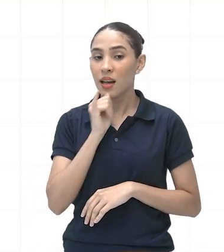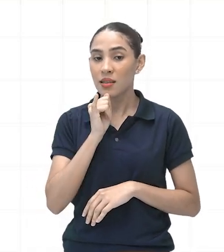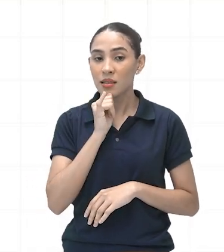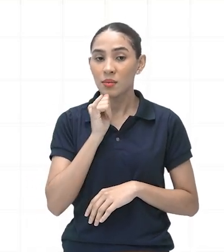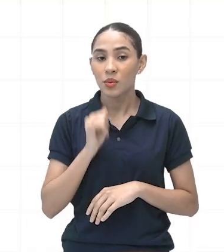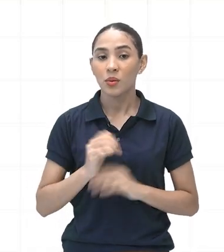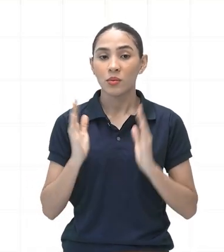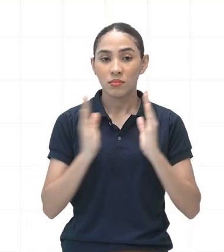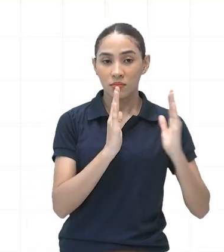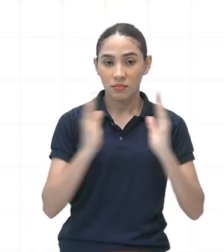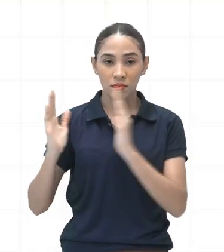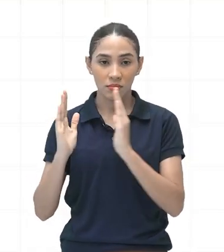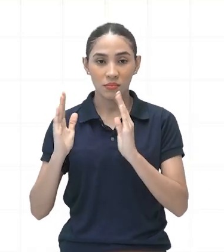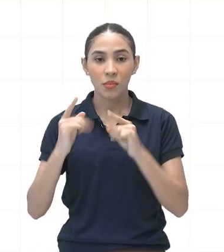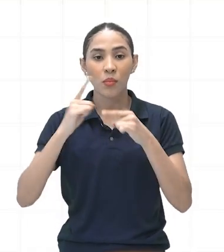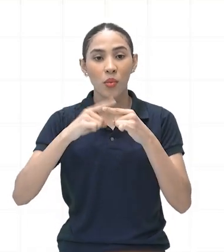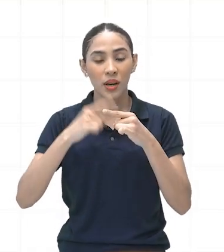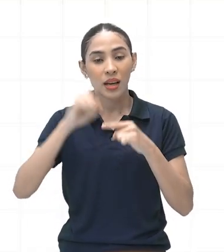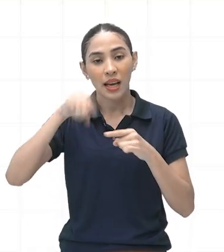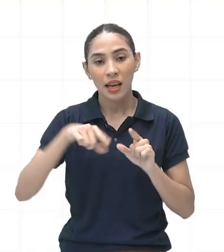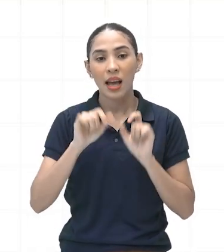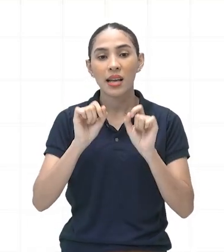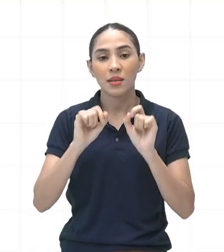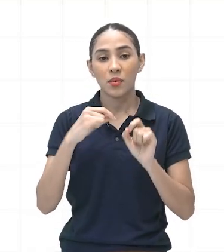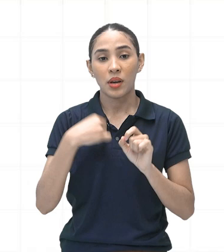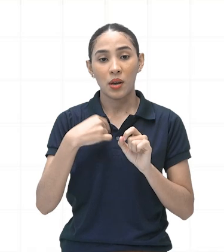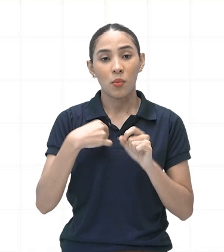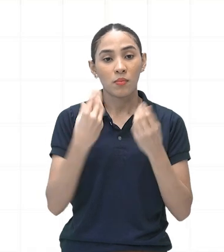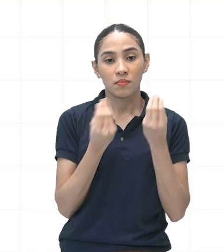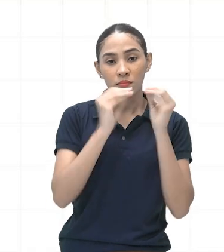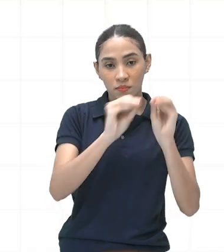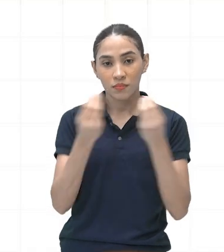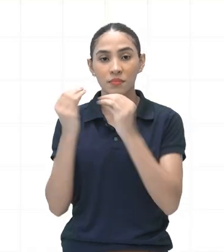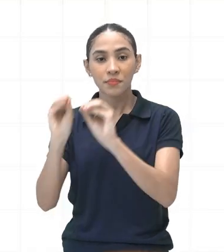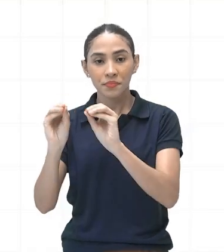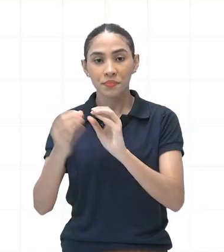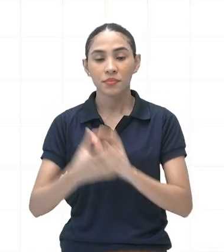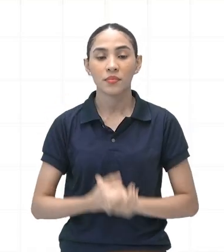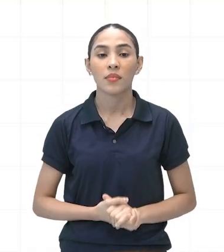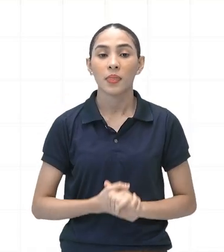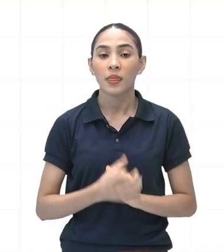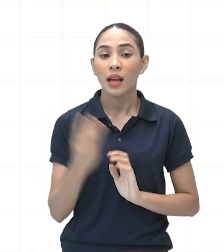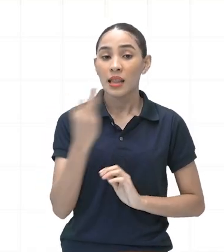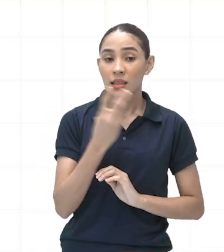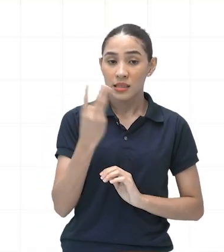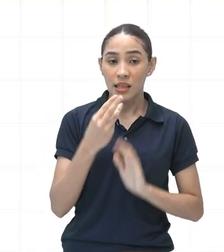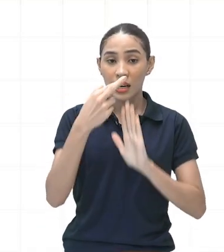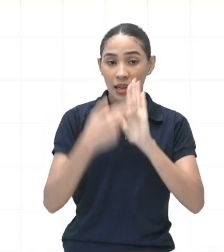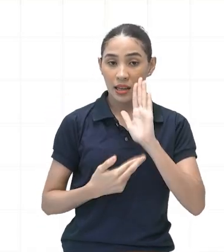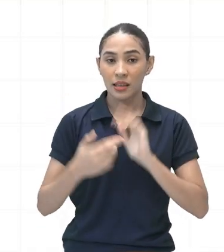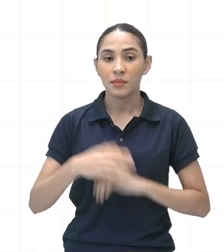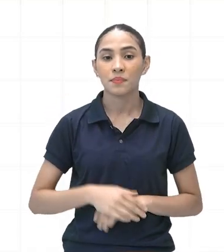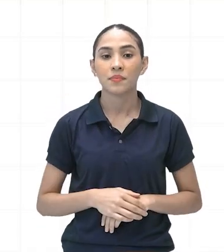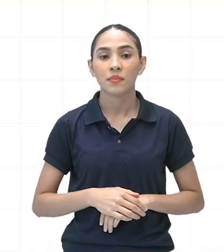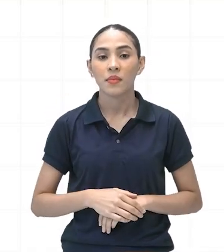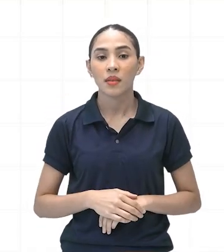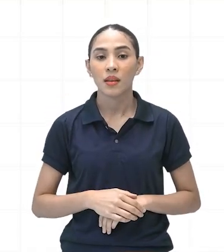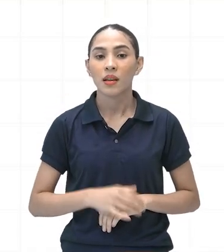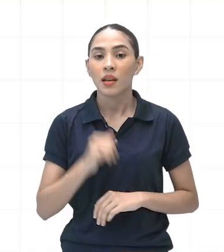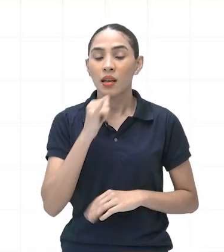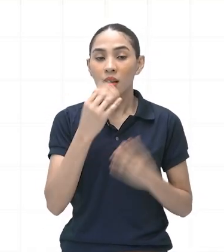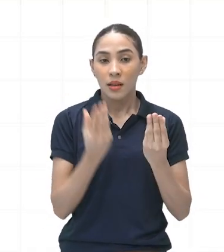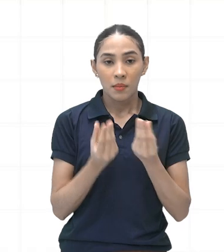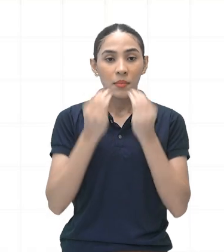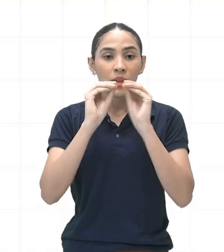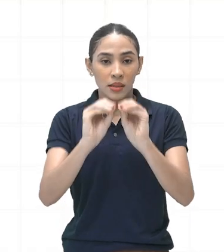com 2 espaços, porque são os espaços que eu vou preencher. O terceiro passo é justamente